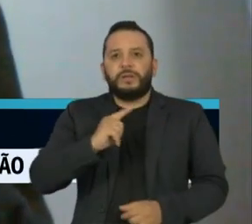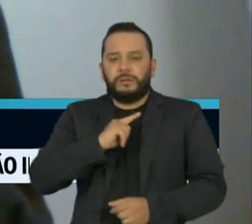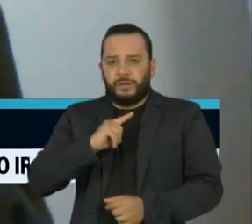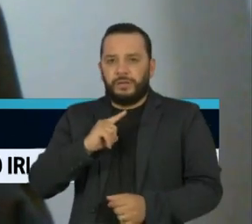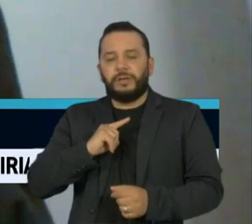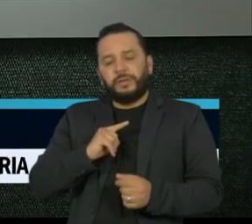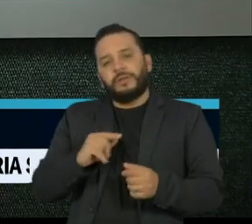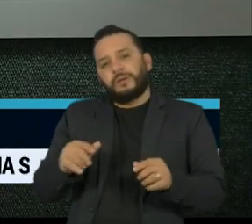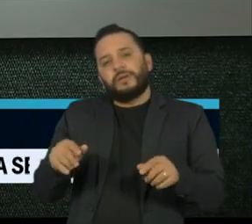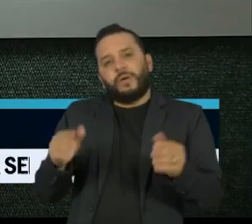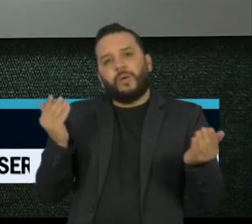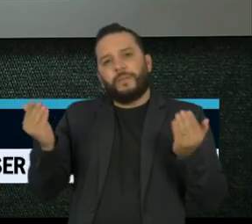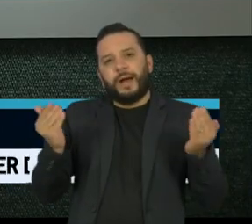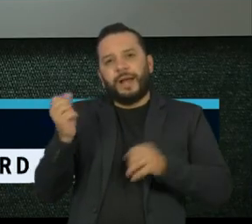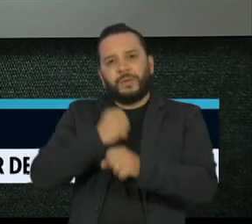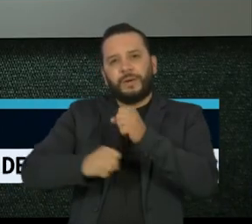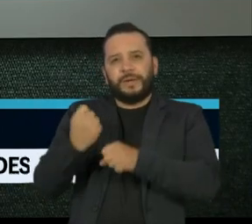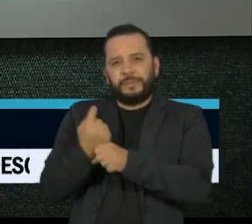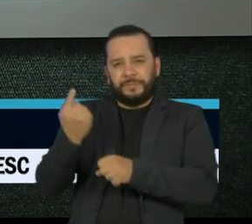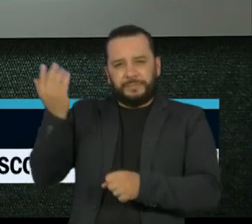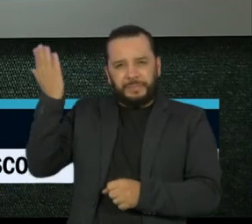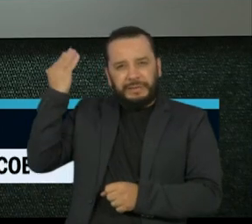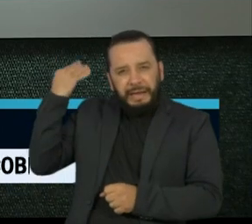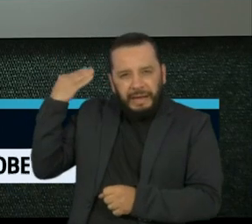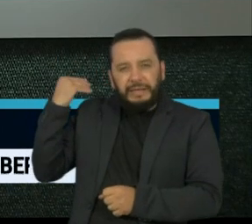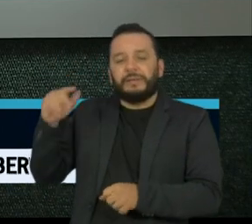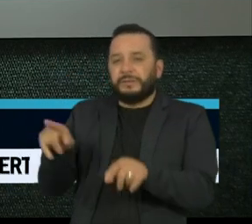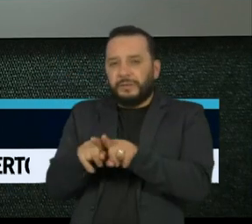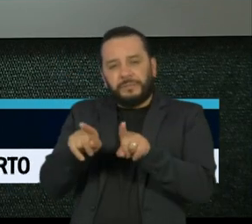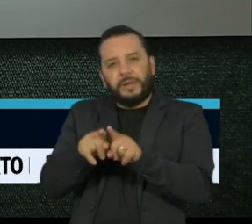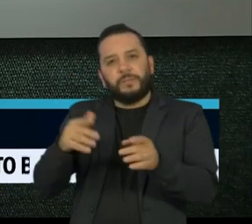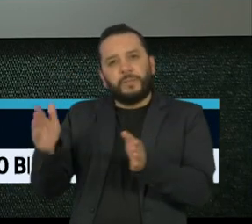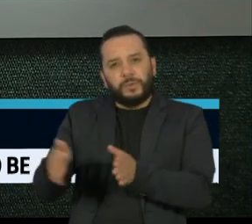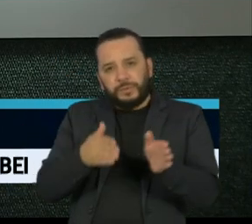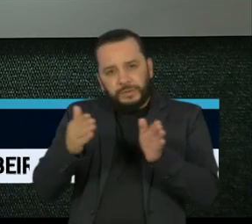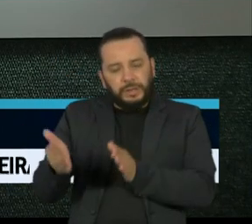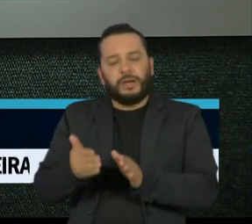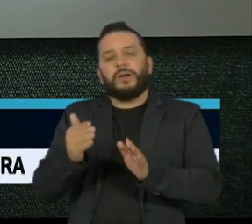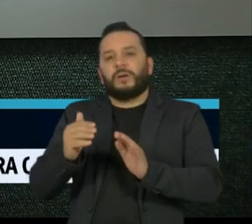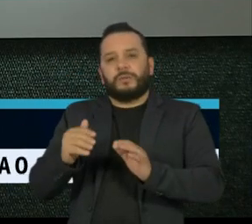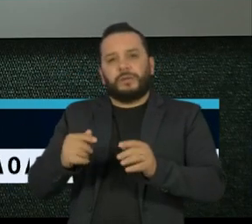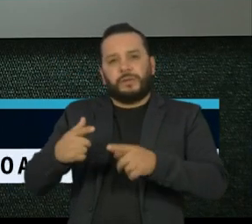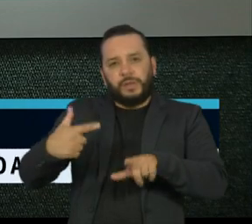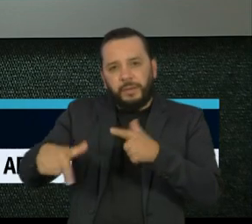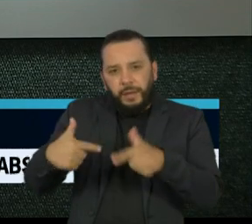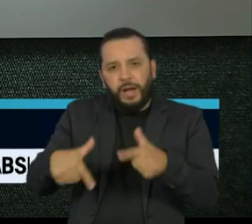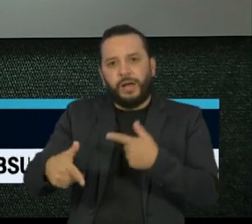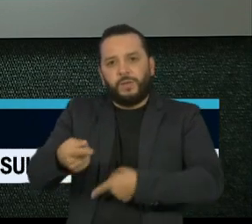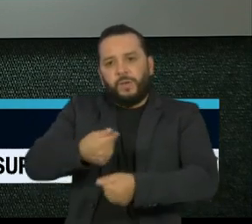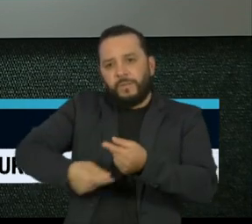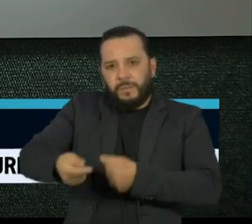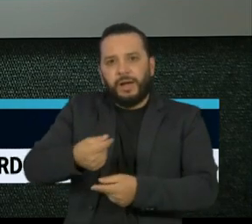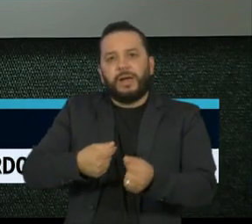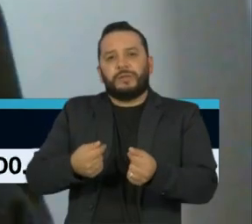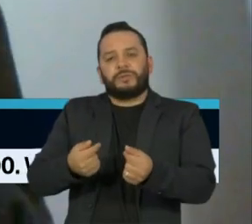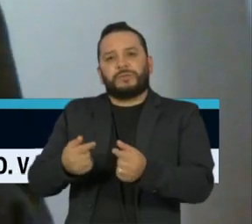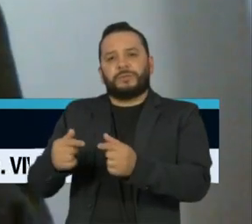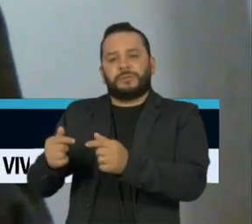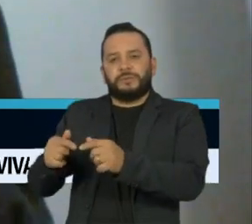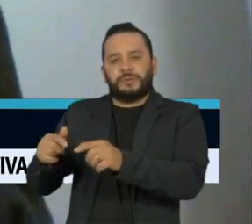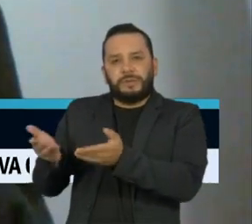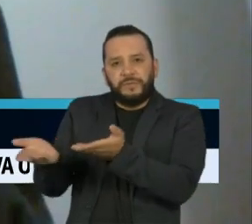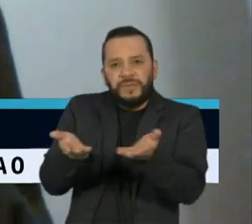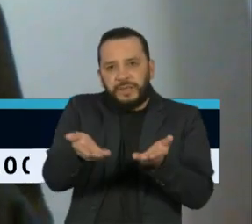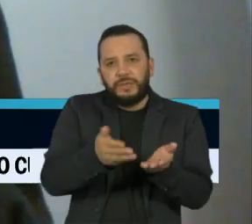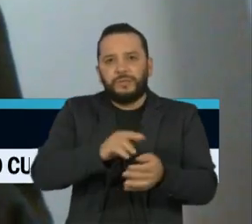ângulos. Produção industrial, mercado de trabalho, comércio, serviços e assim por diante. Todos esses